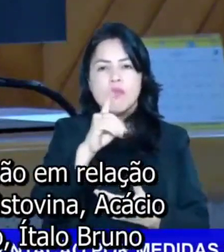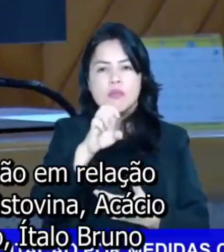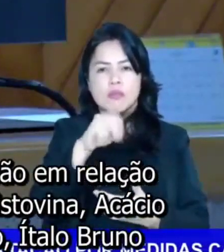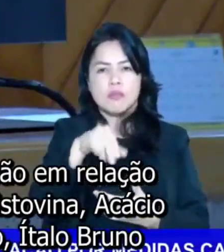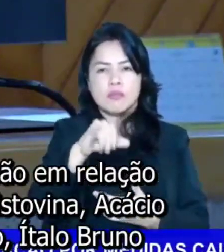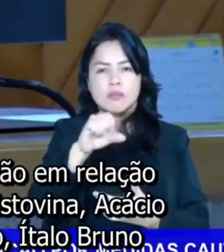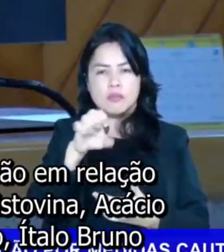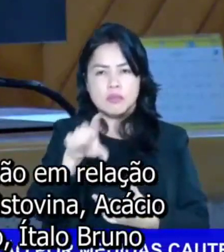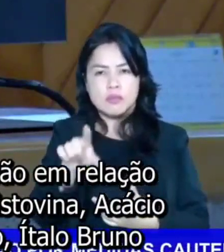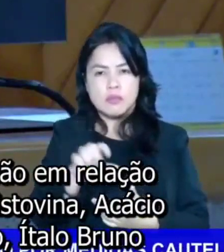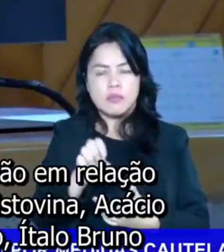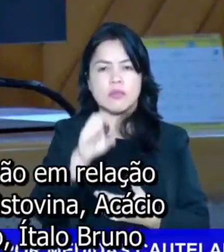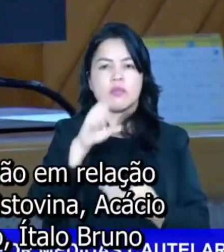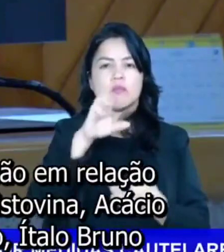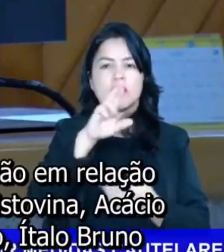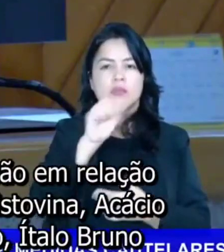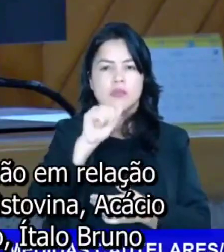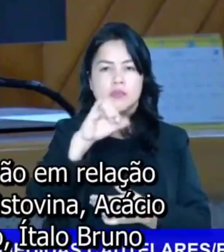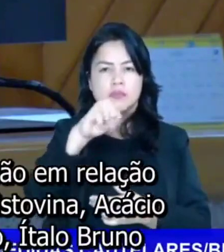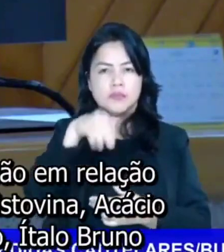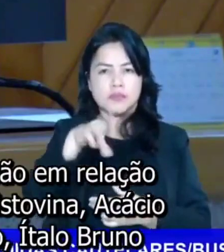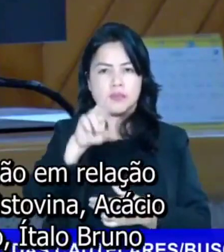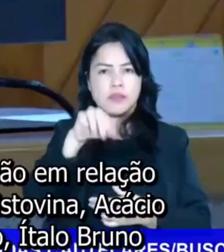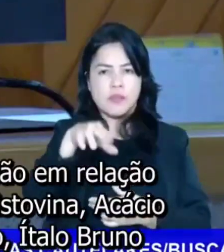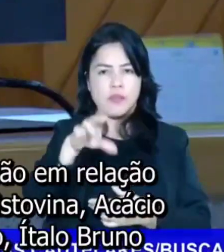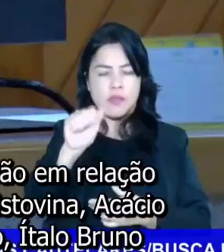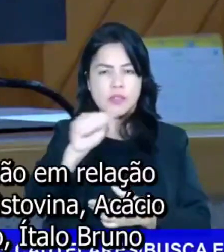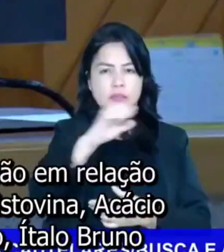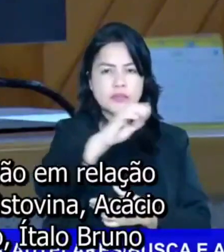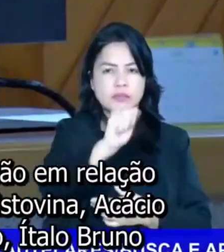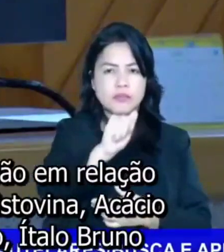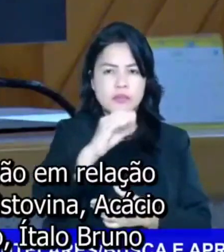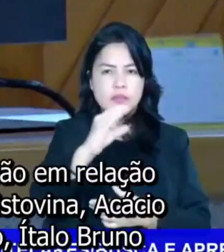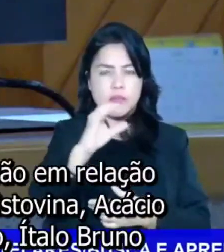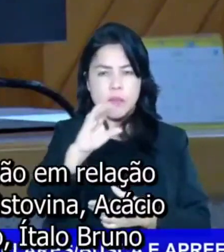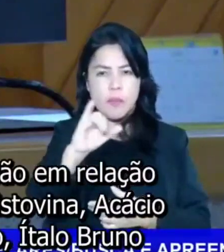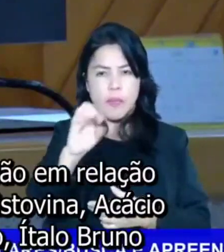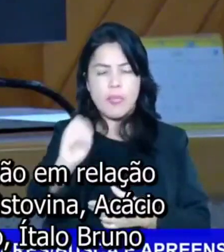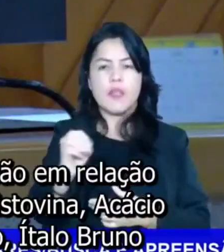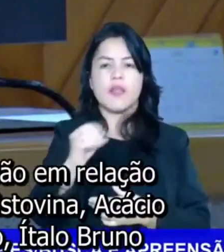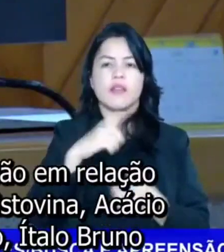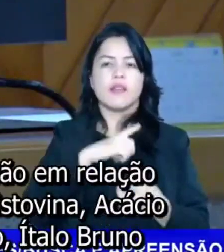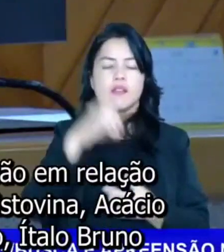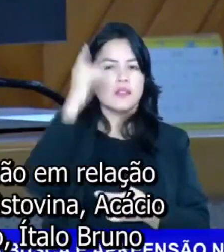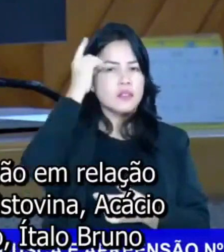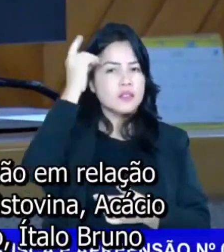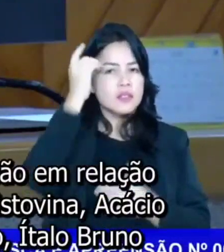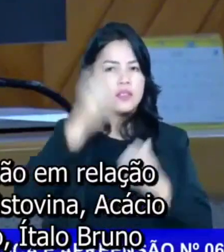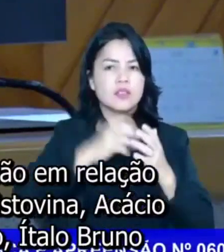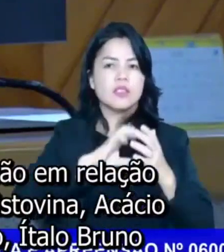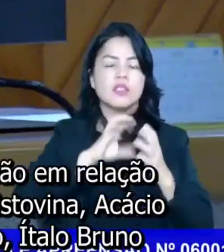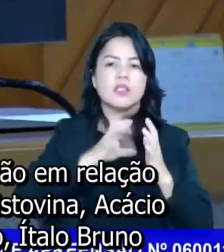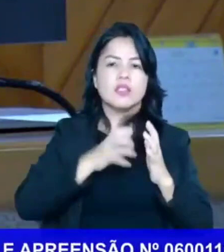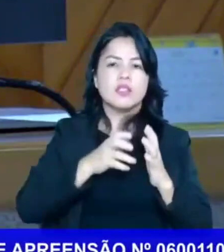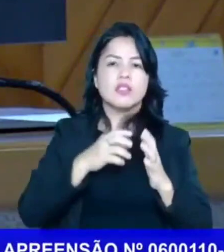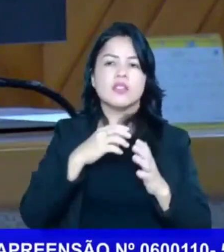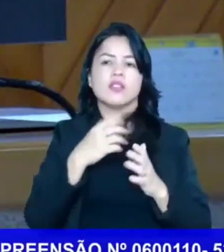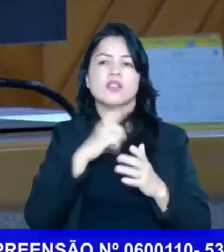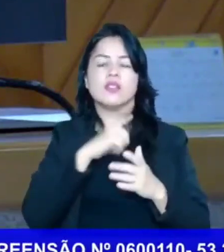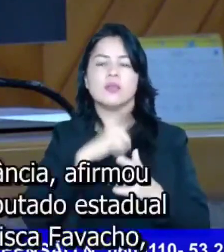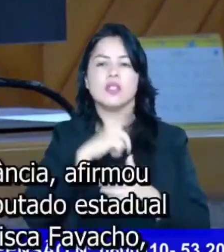Gomes, Raimunda Cristovina, Acácio Favacho, Diretório Regional do PROS, Real Petróleo, Ítalo